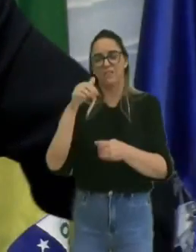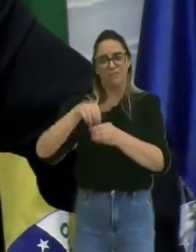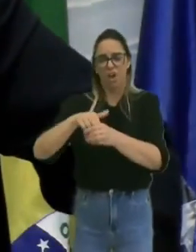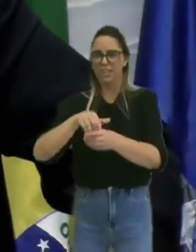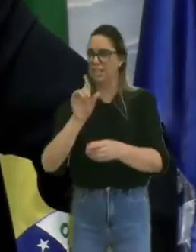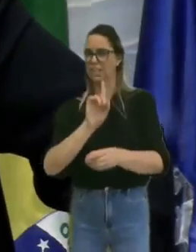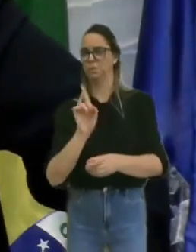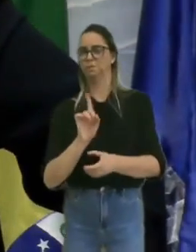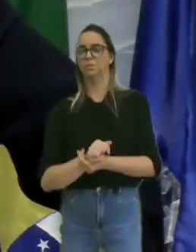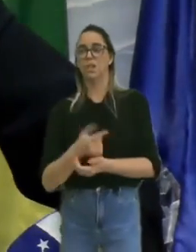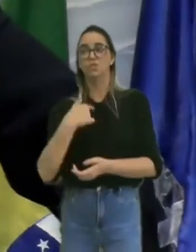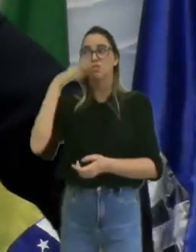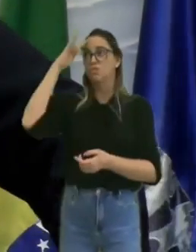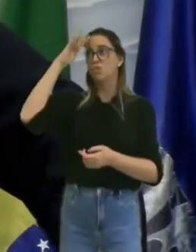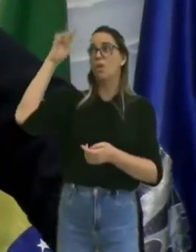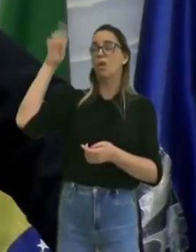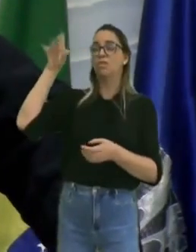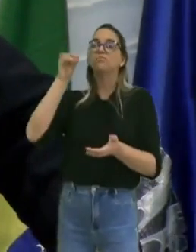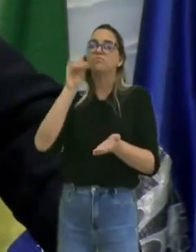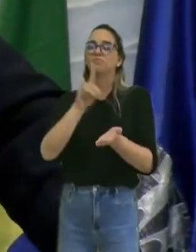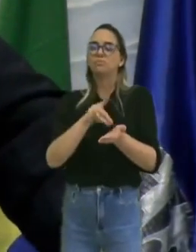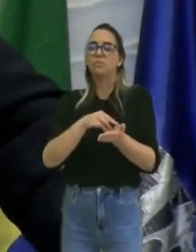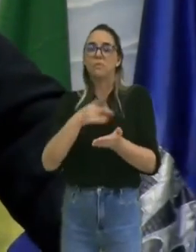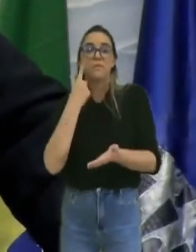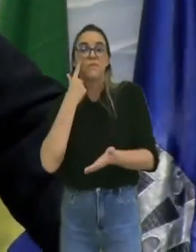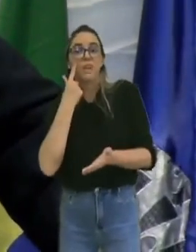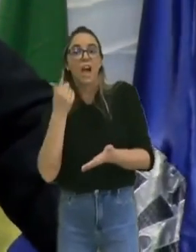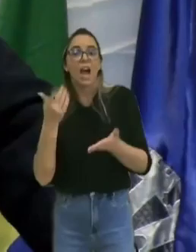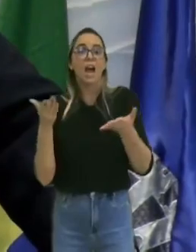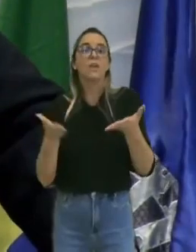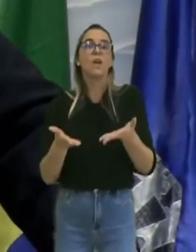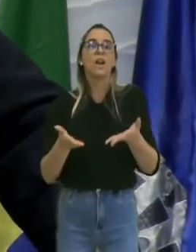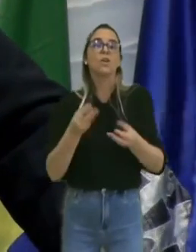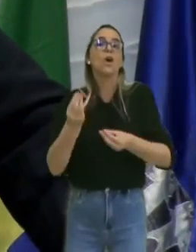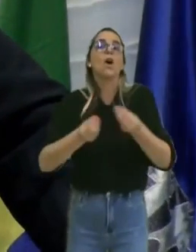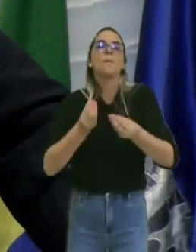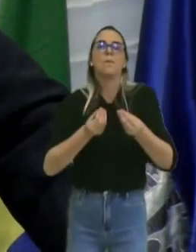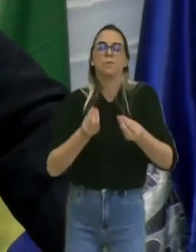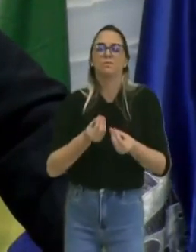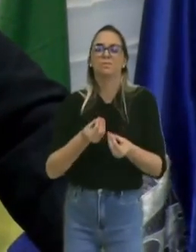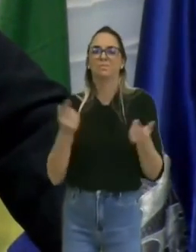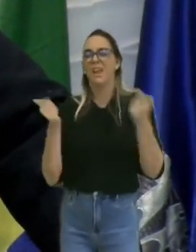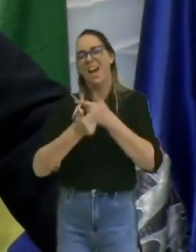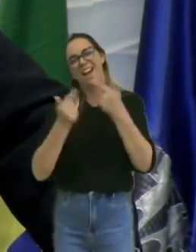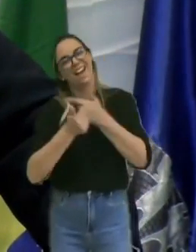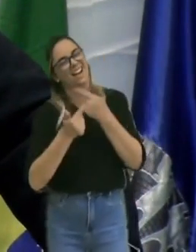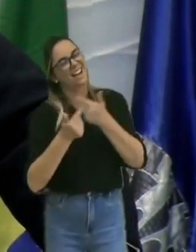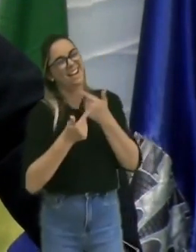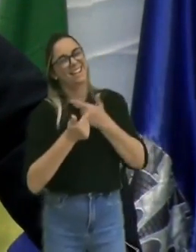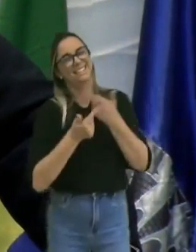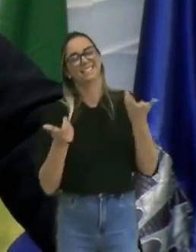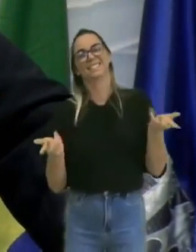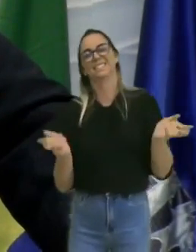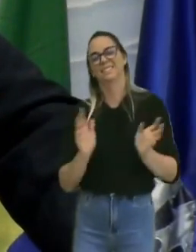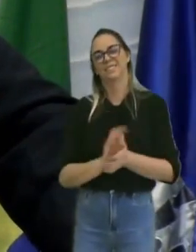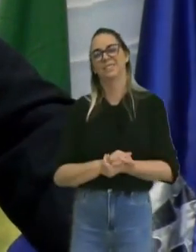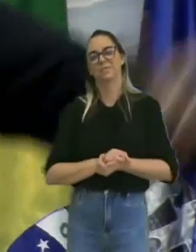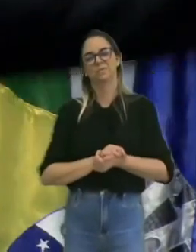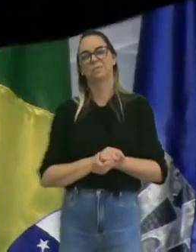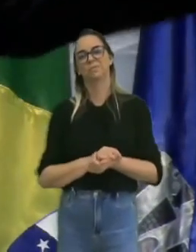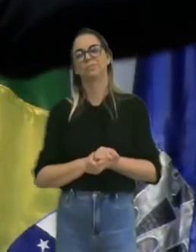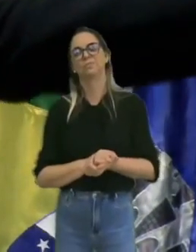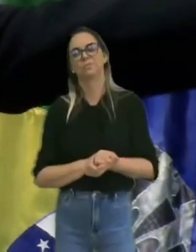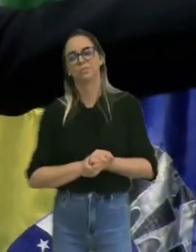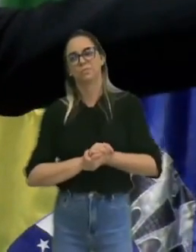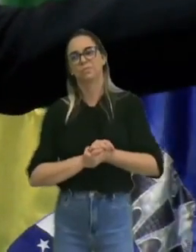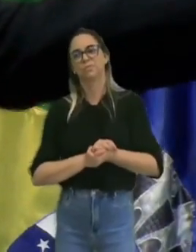meu sonho vai se realizar. Eu quero ver você agora, Coronel Saruê. Para mim é um coitadinho. Quem já